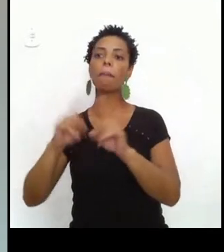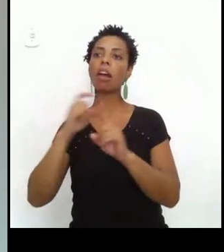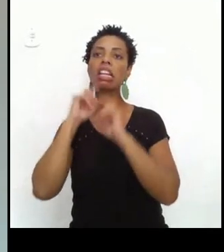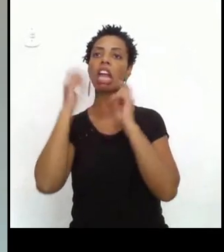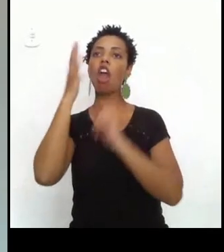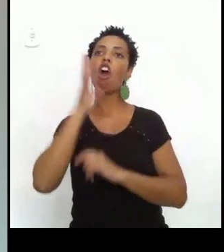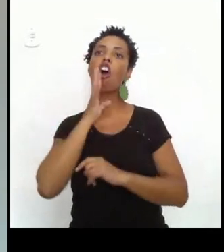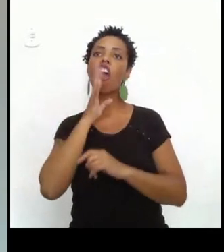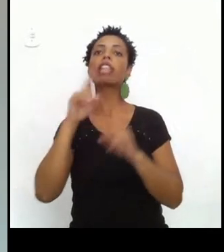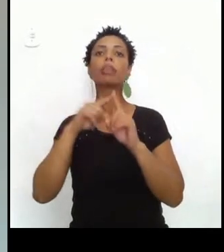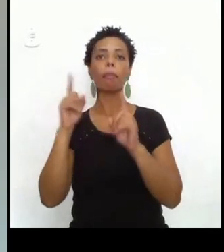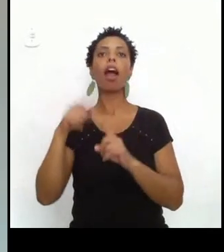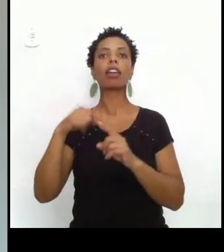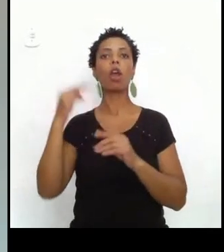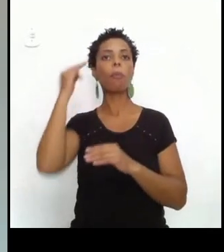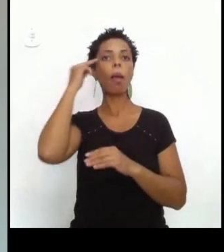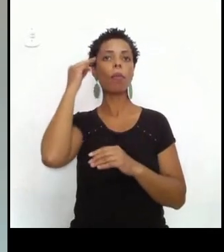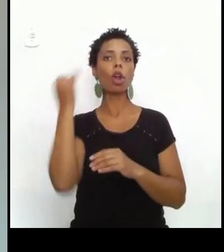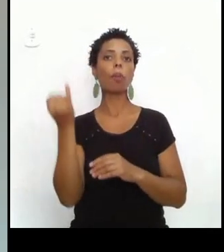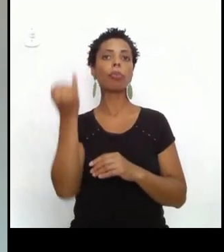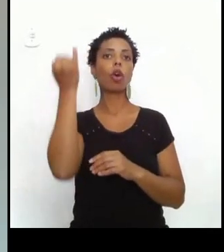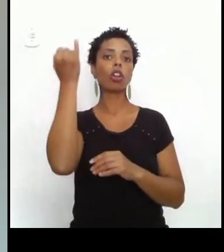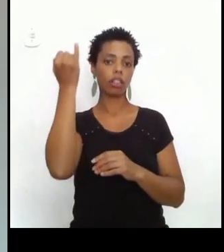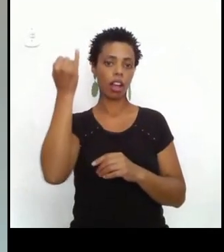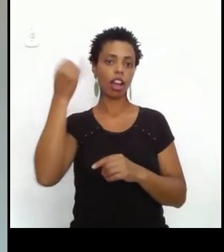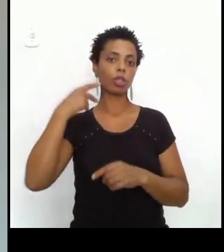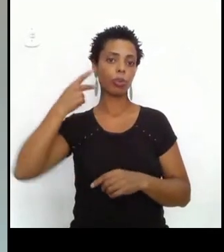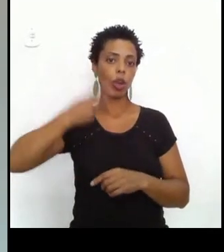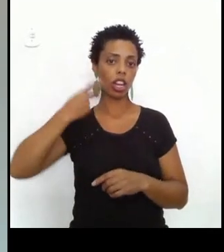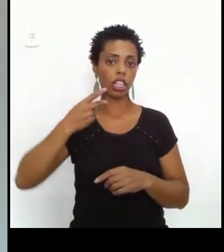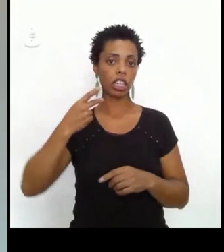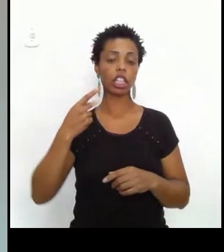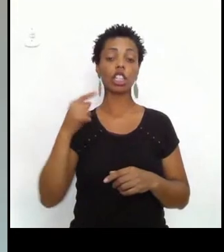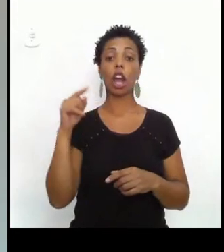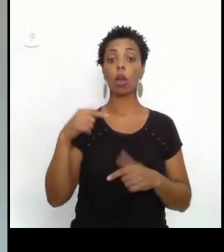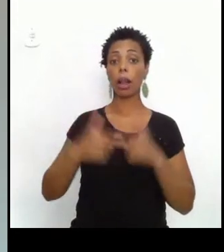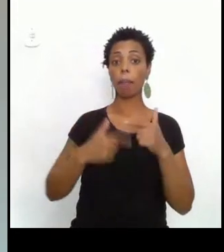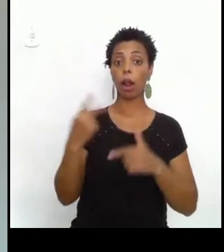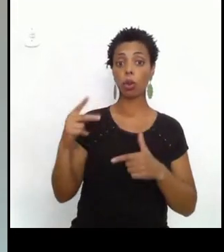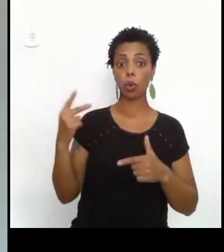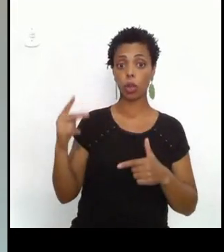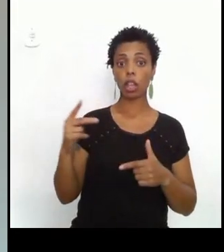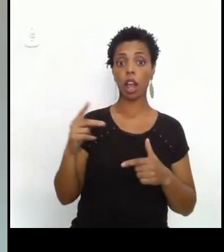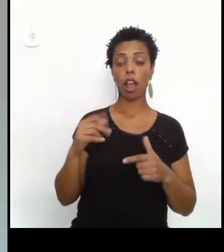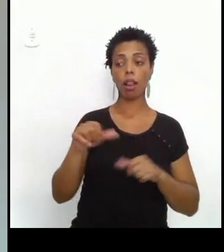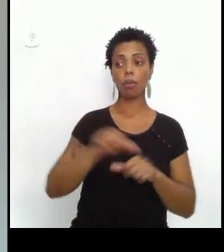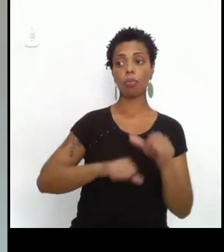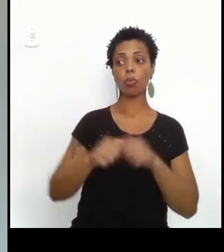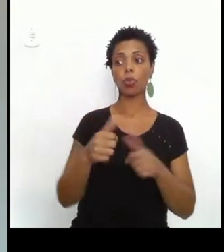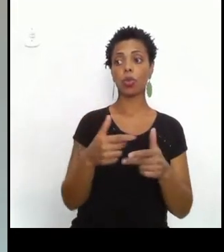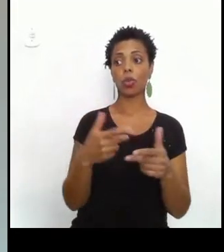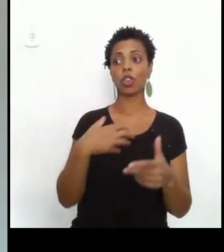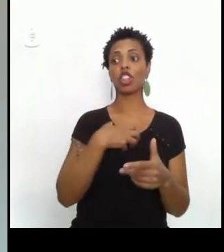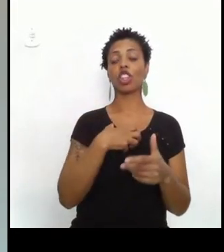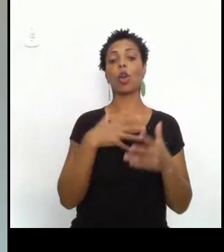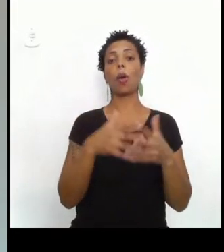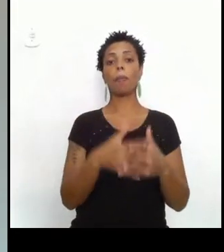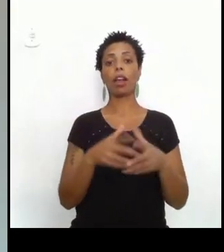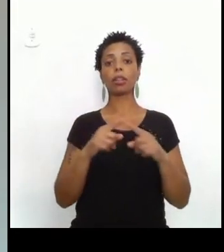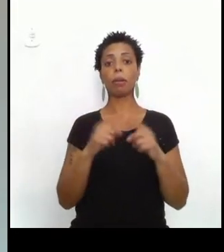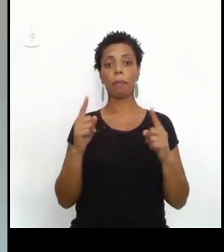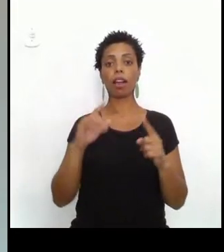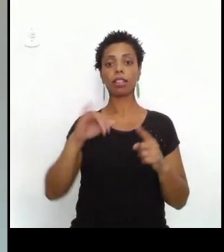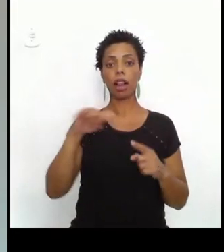políticos sua obra torna a forma complexa e se apropria dela para oferecer propostas virtuais que